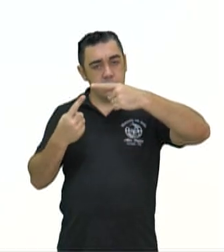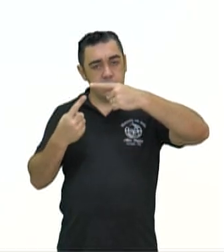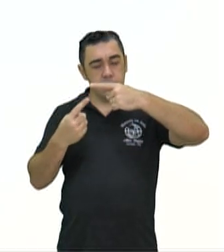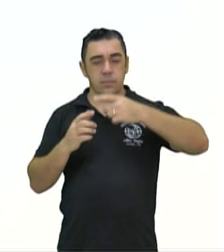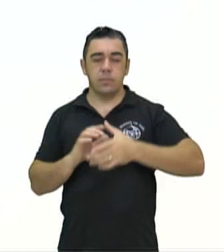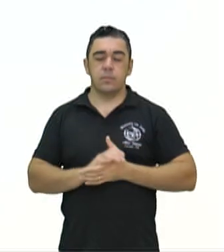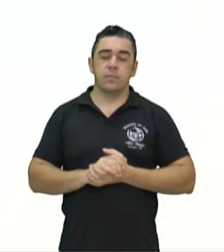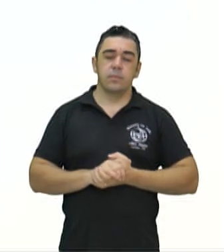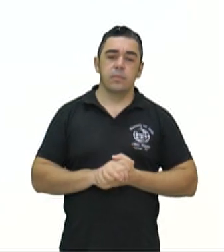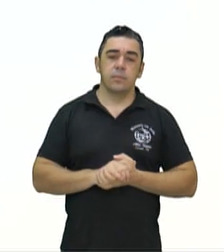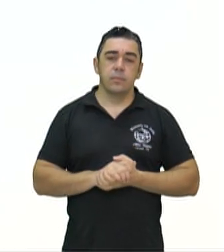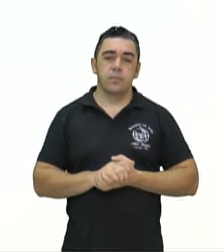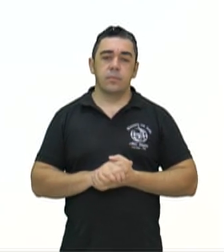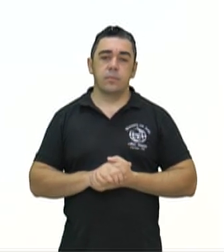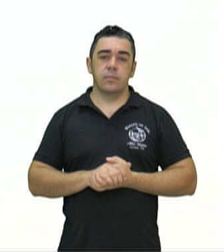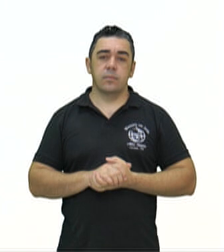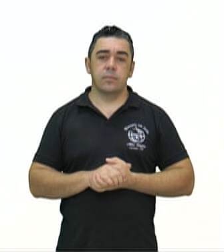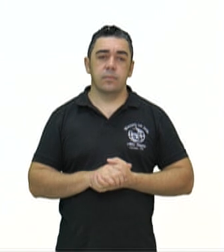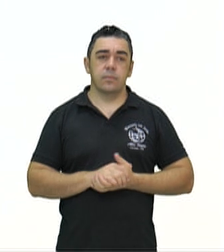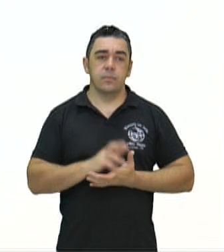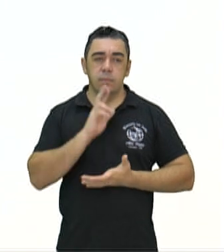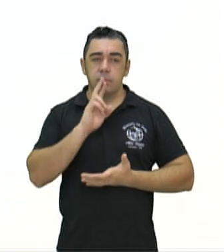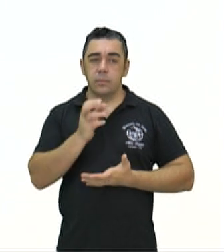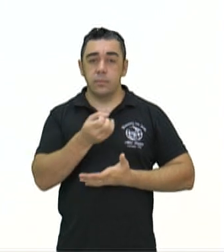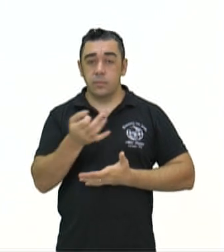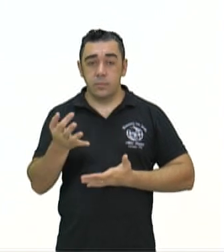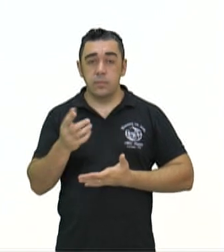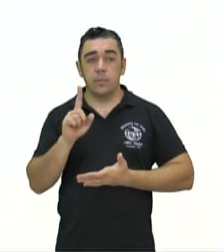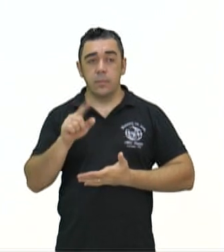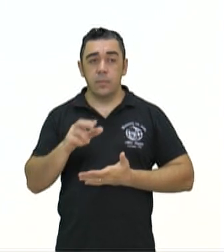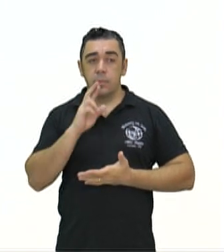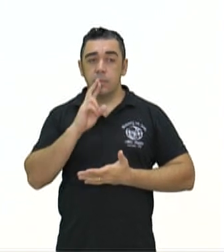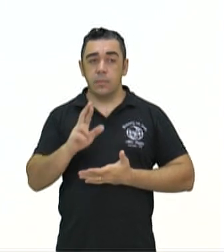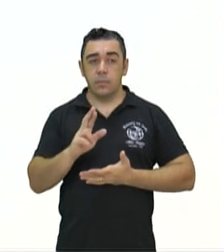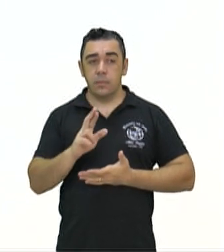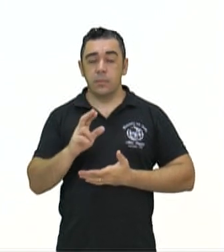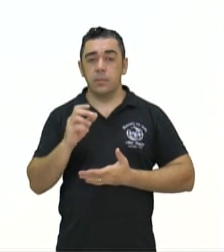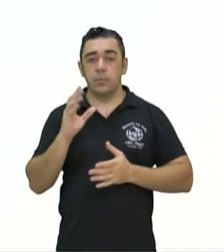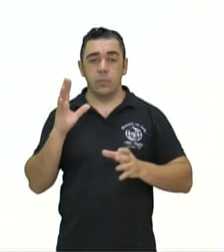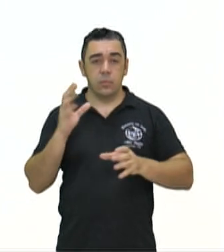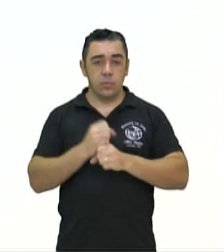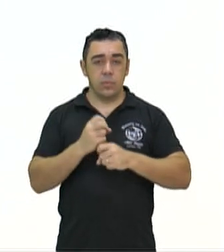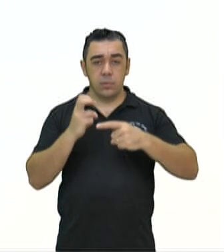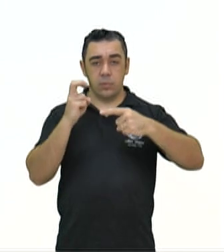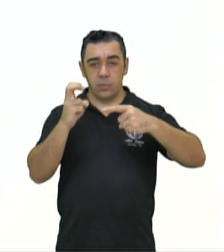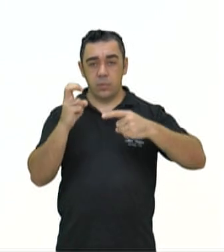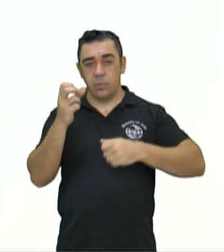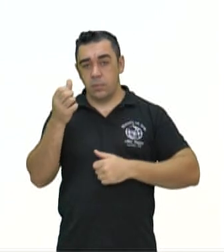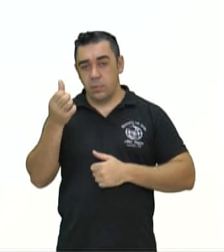que é 3 vezes 2 vezes 1, vai resultar em